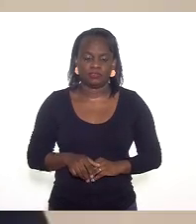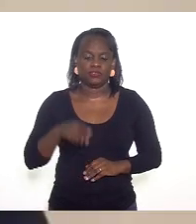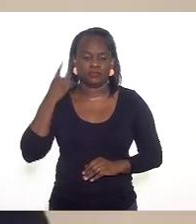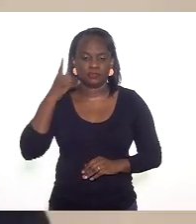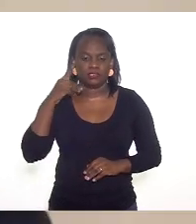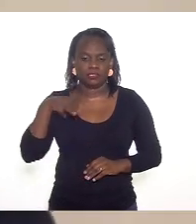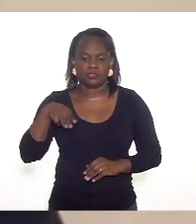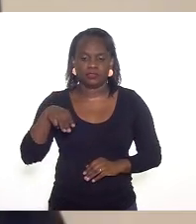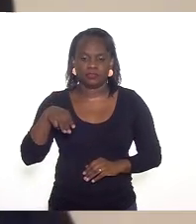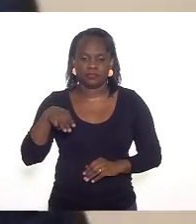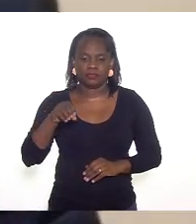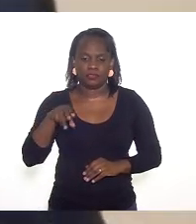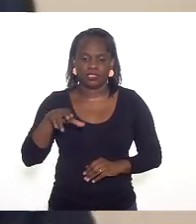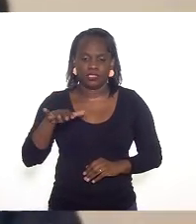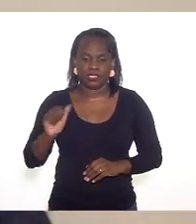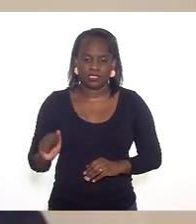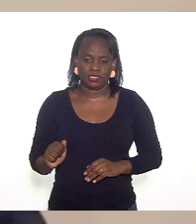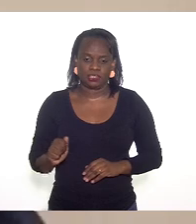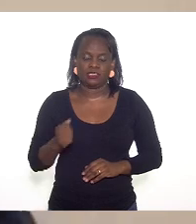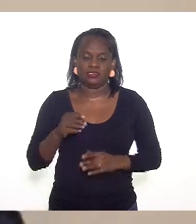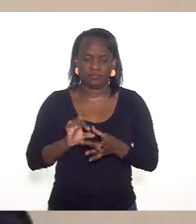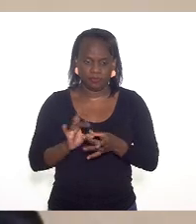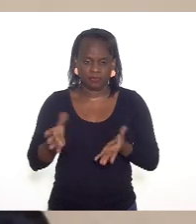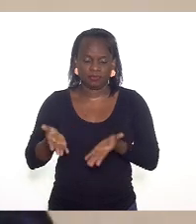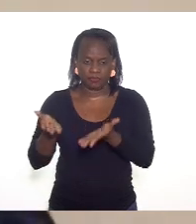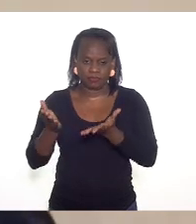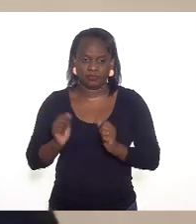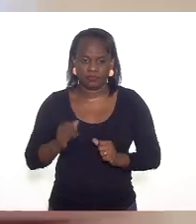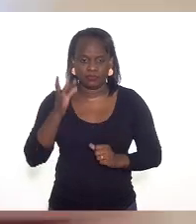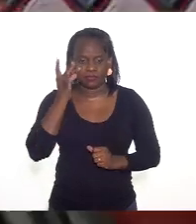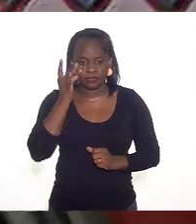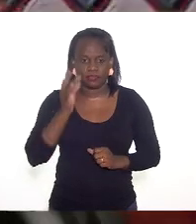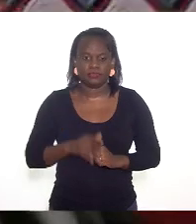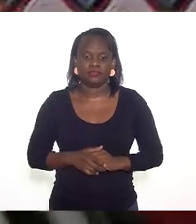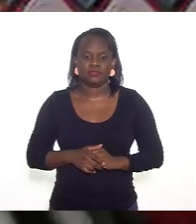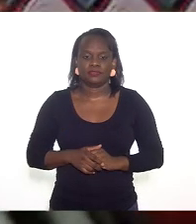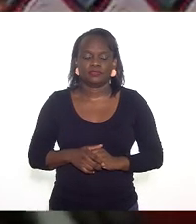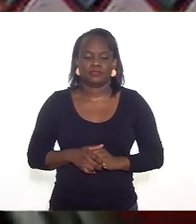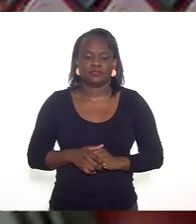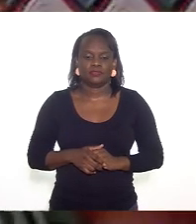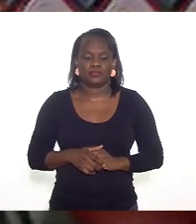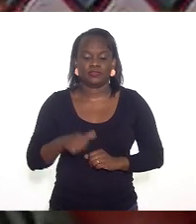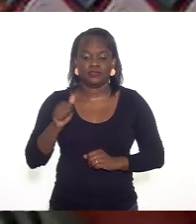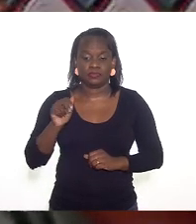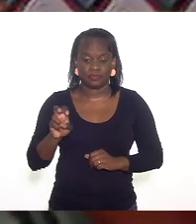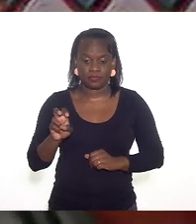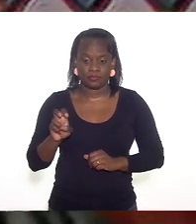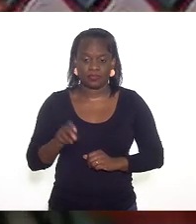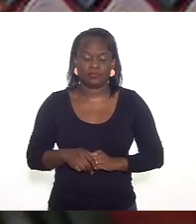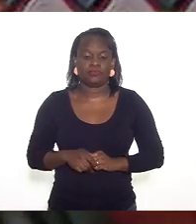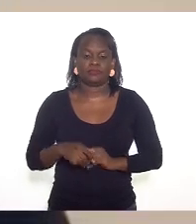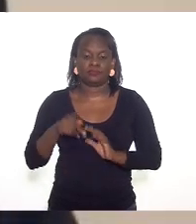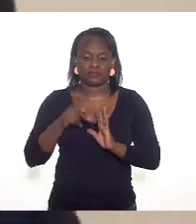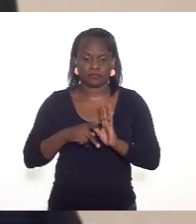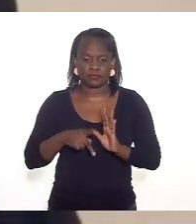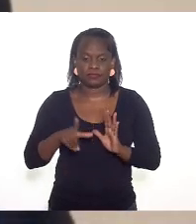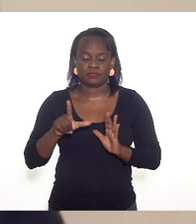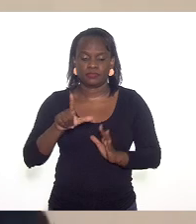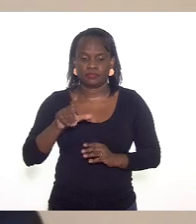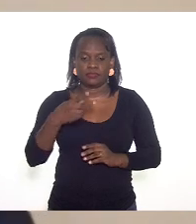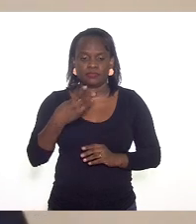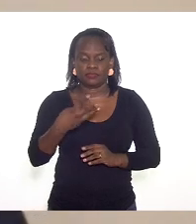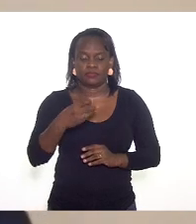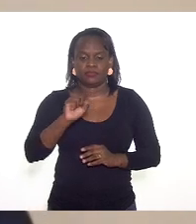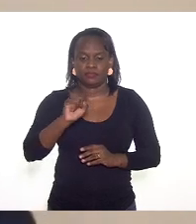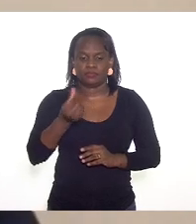Deputada Mônica Francisco, concedido pedido de vistas. Obrigada. 15. Projeto de lei